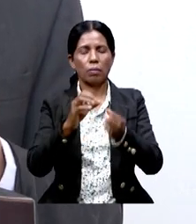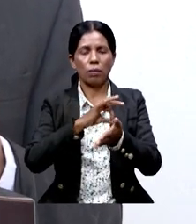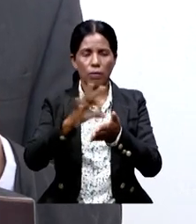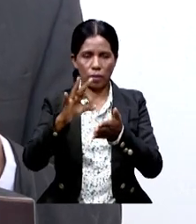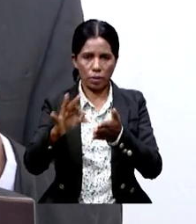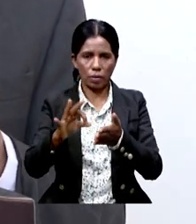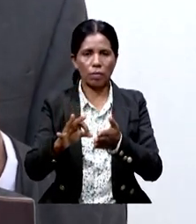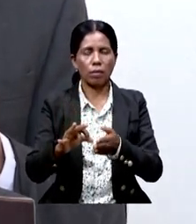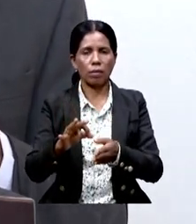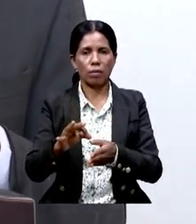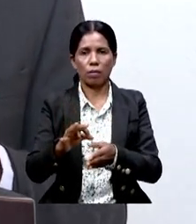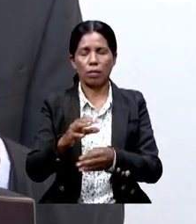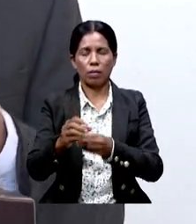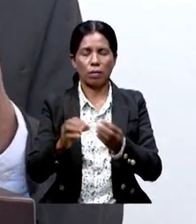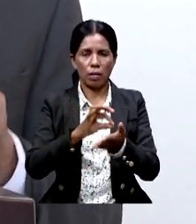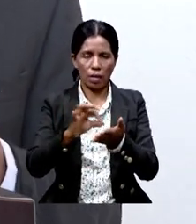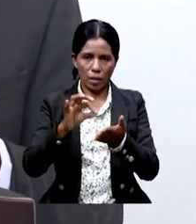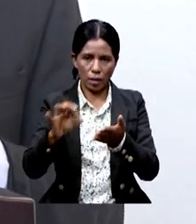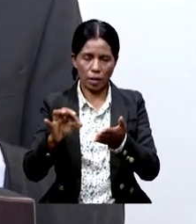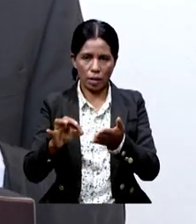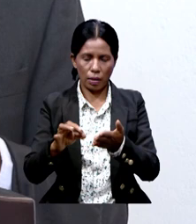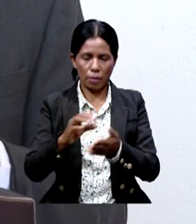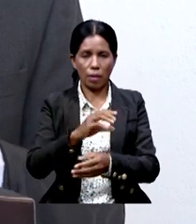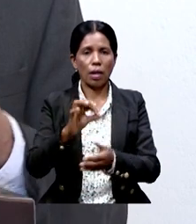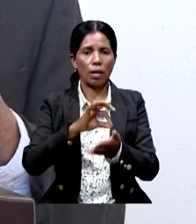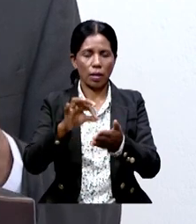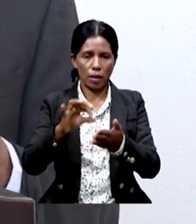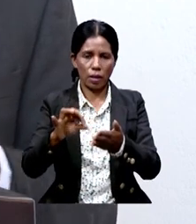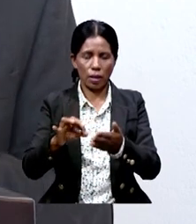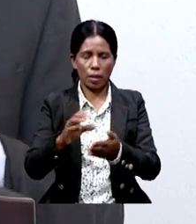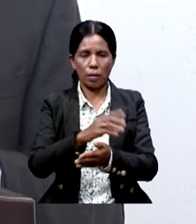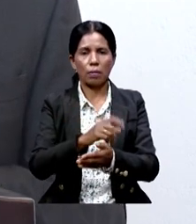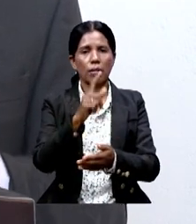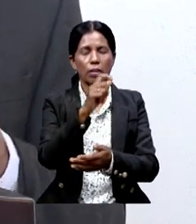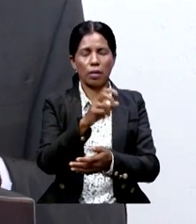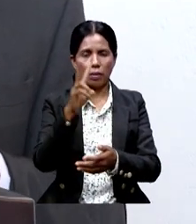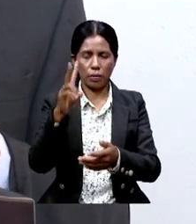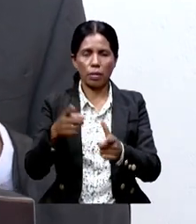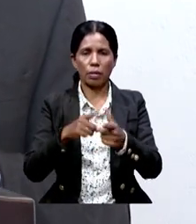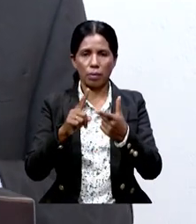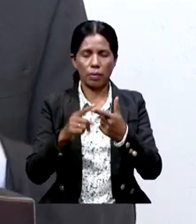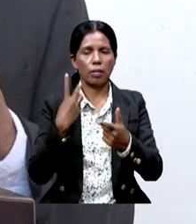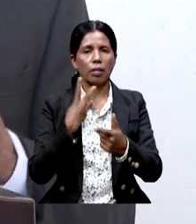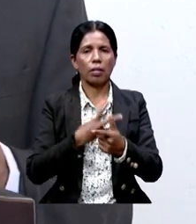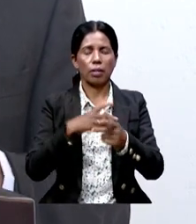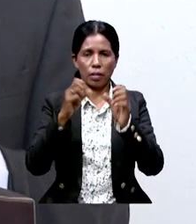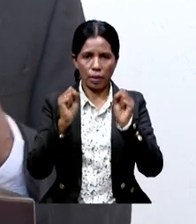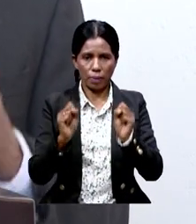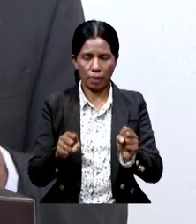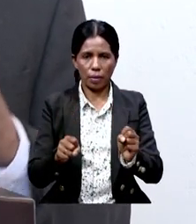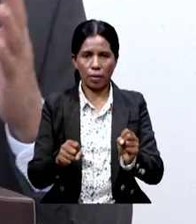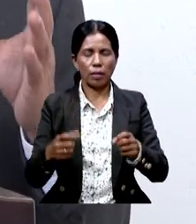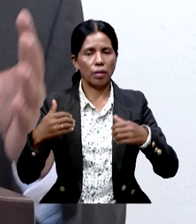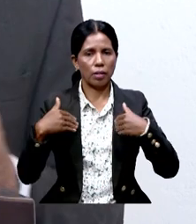hija hackerik nian va imprensa nian no más va televisión para después ita bele e a